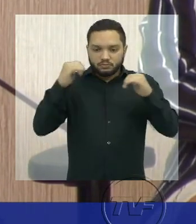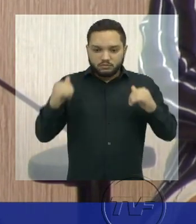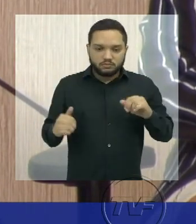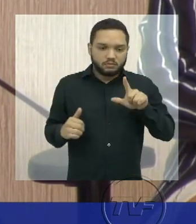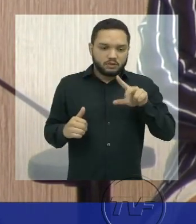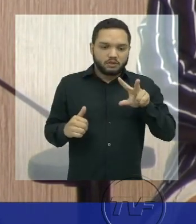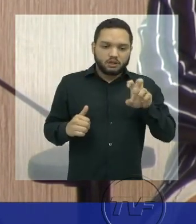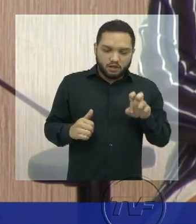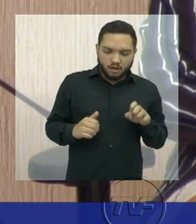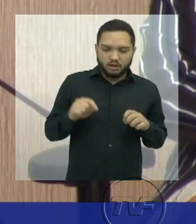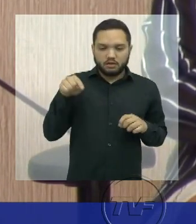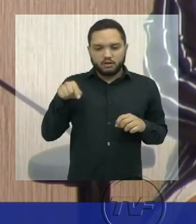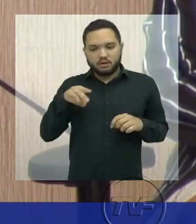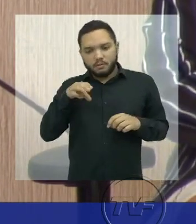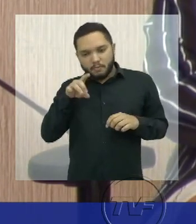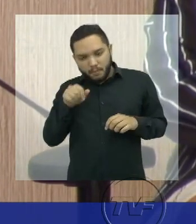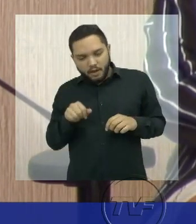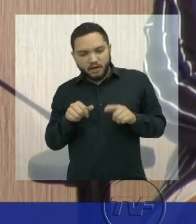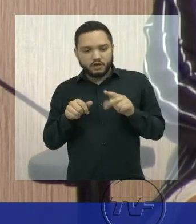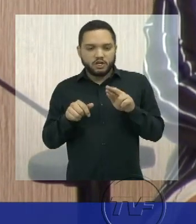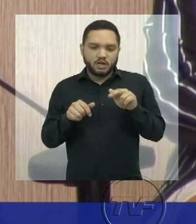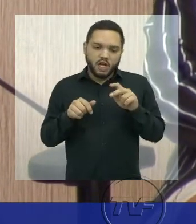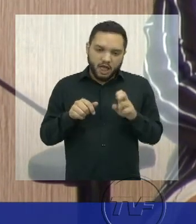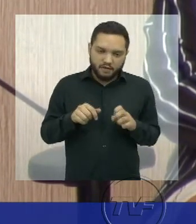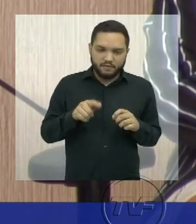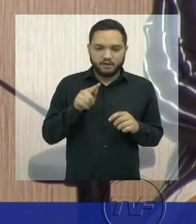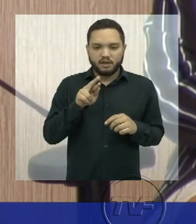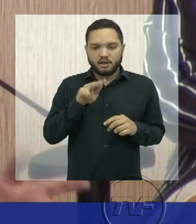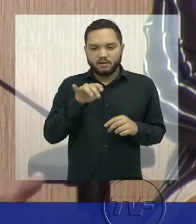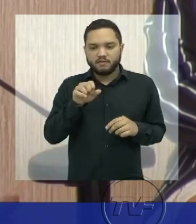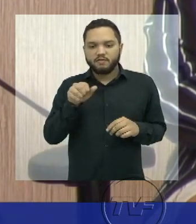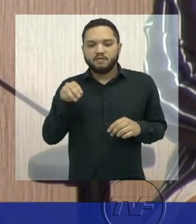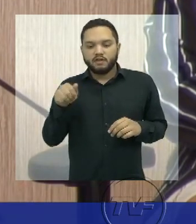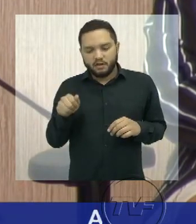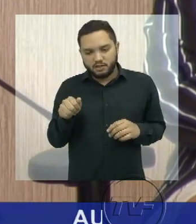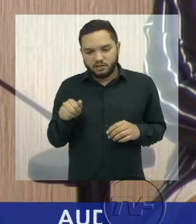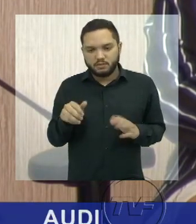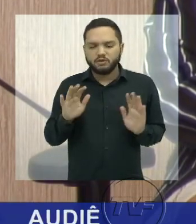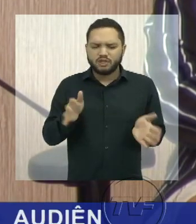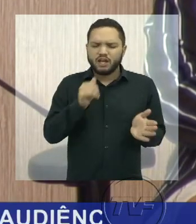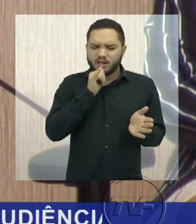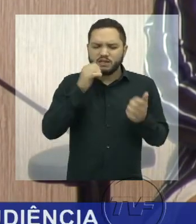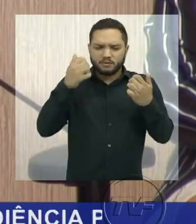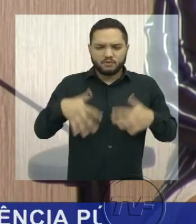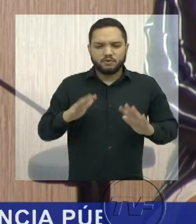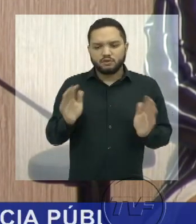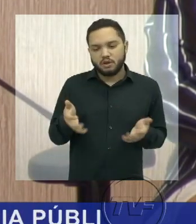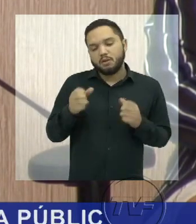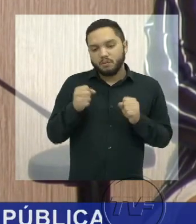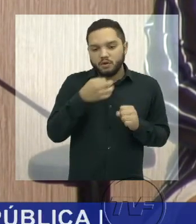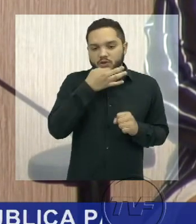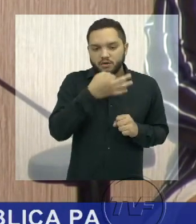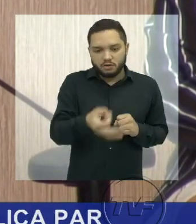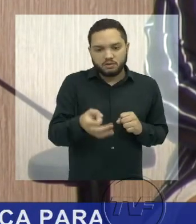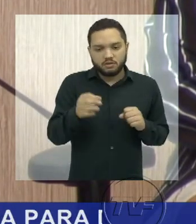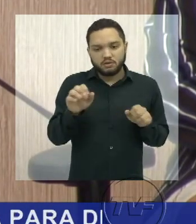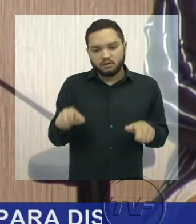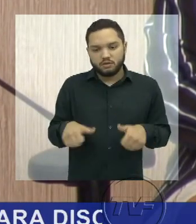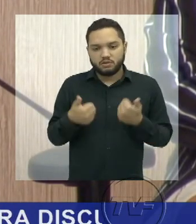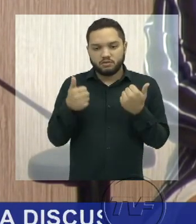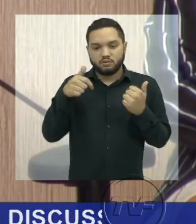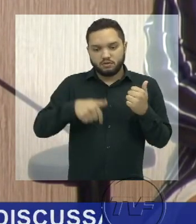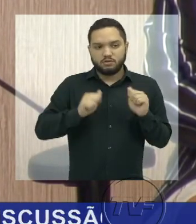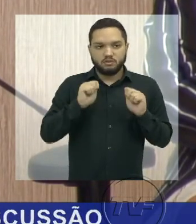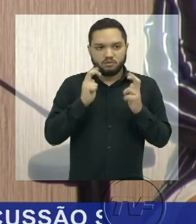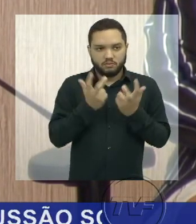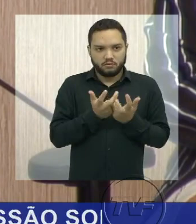leves, médias, graves e gravíssimas, numa só infração. Eu dei o exemplo aqui, fica como sugestão aqui para aperfeiçoamento pela casa, ou